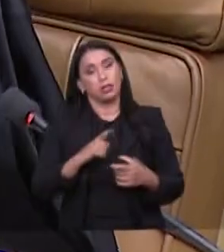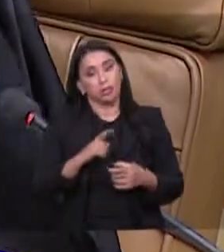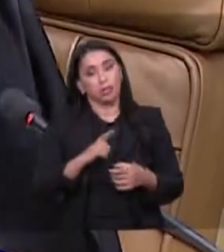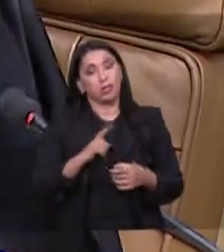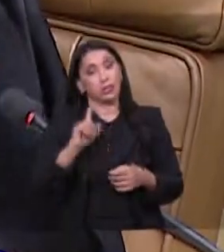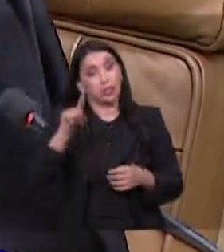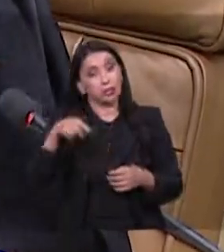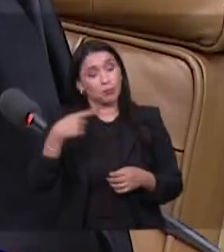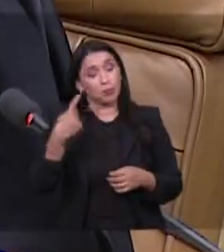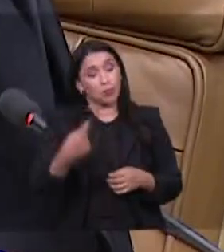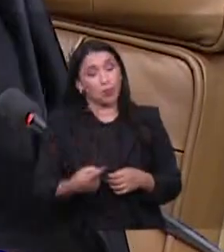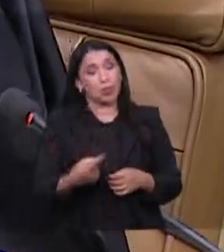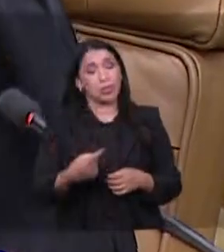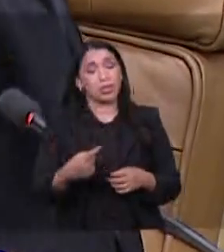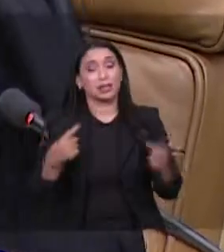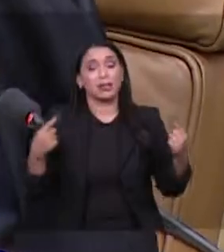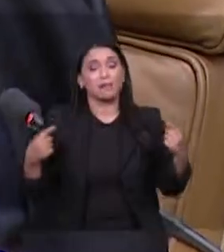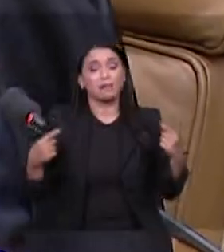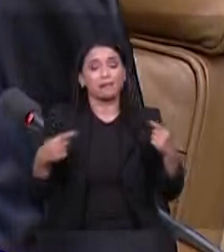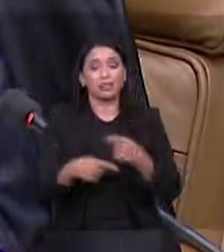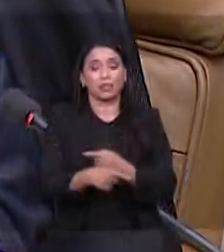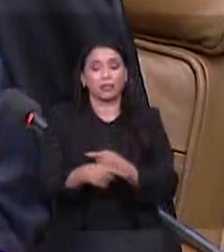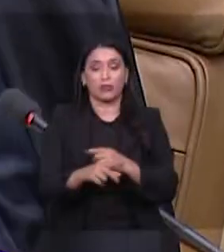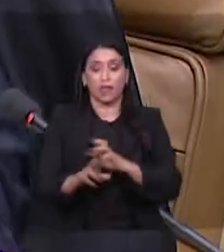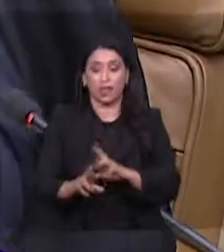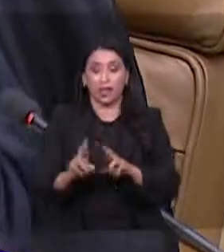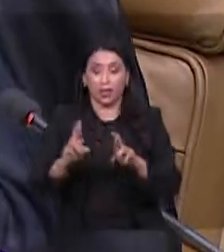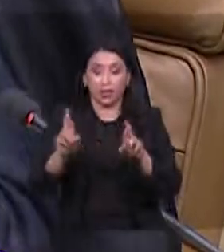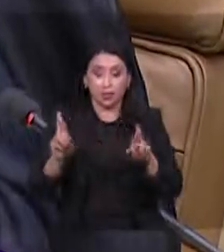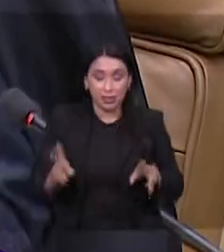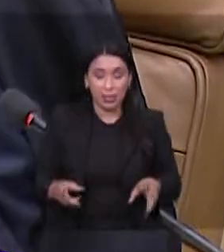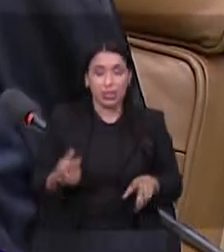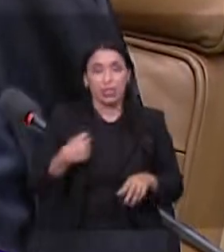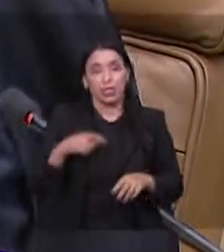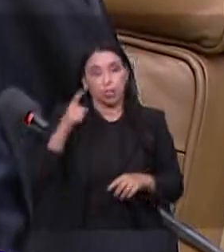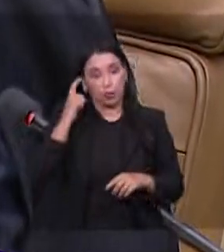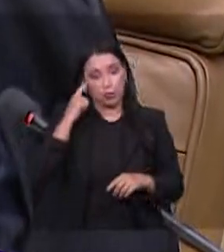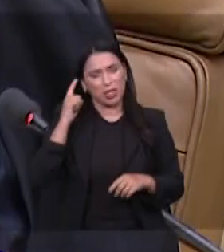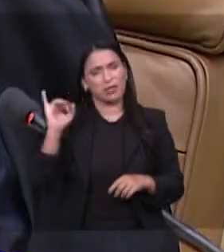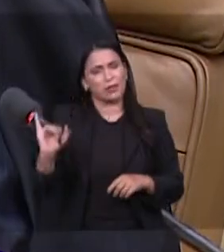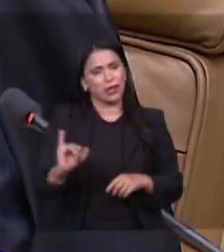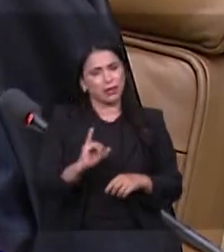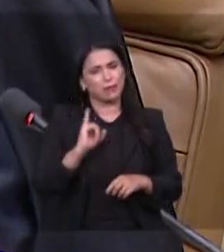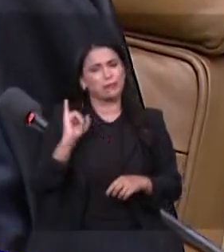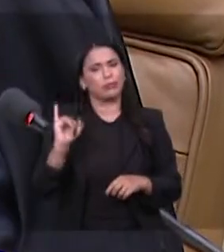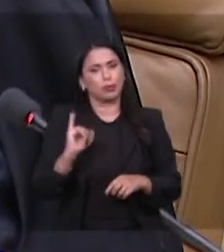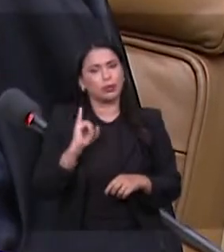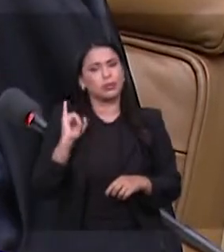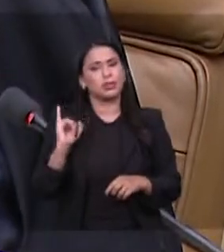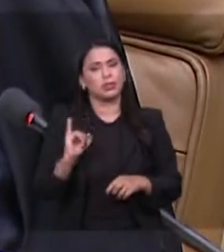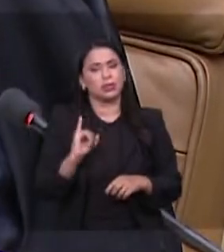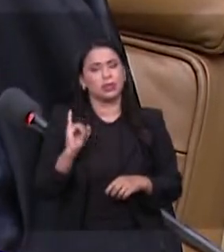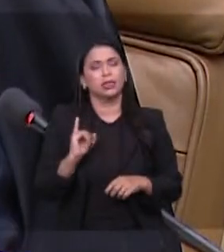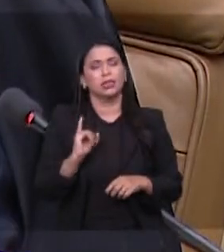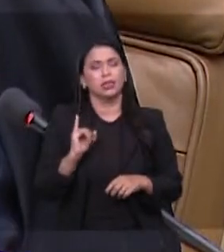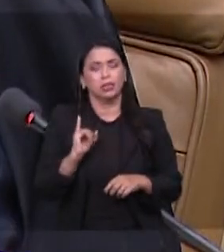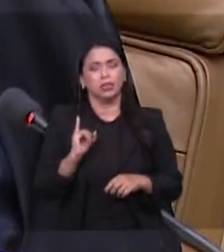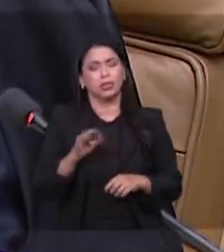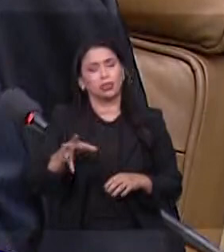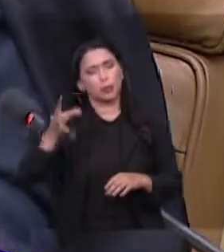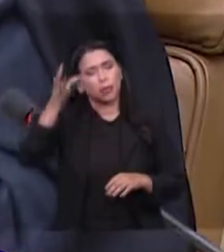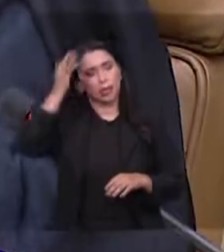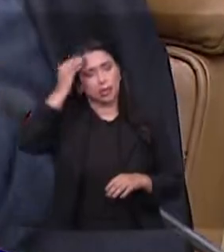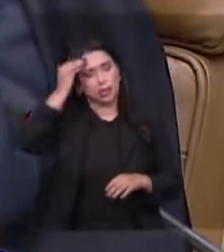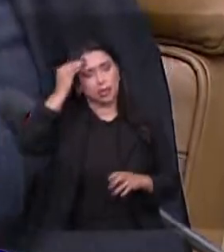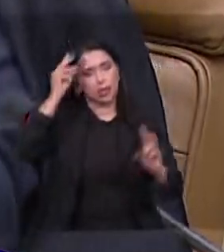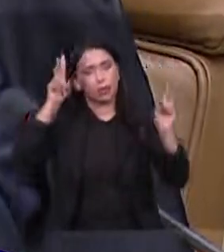ao final essa dissonância, que, em meu modo de ver, é de fato uma dissonância estrutural na compreensão